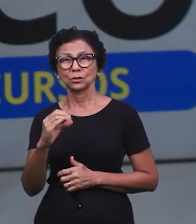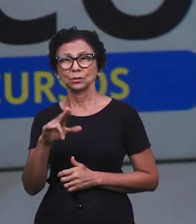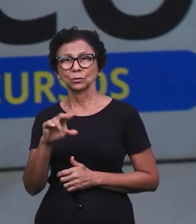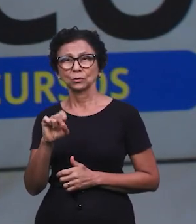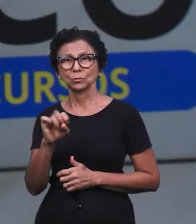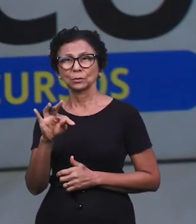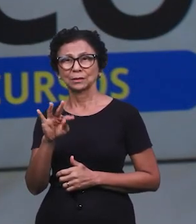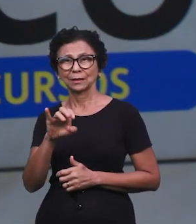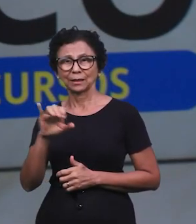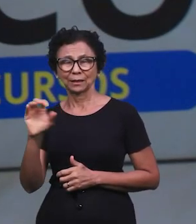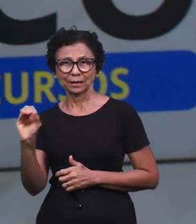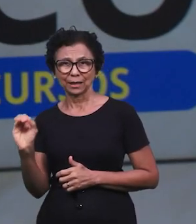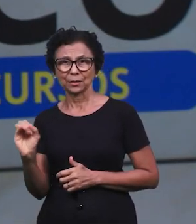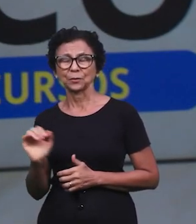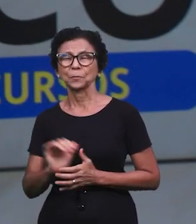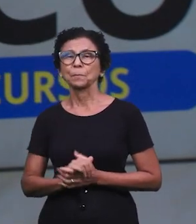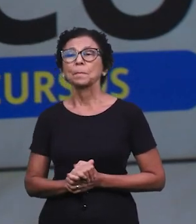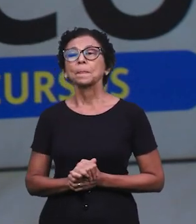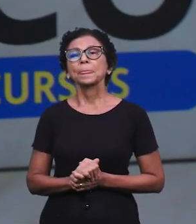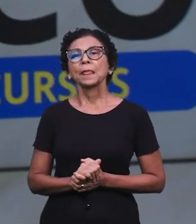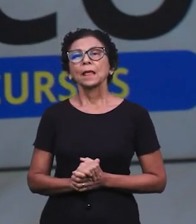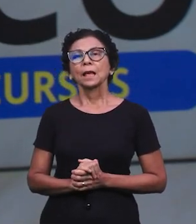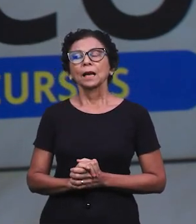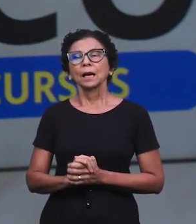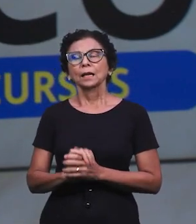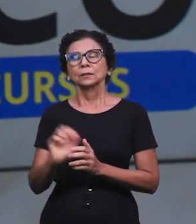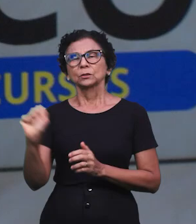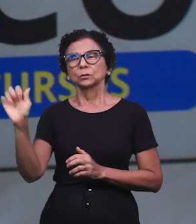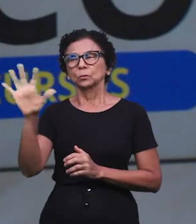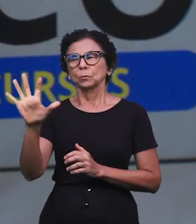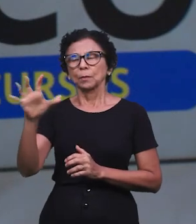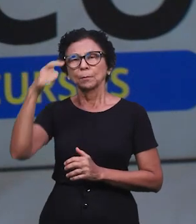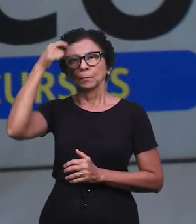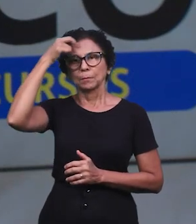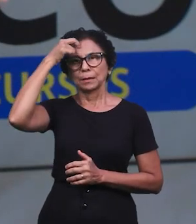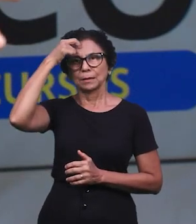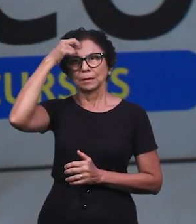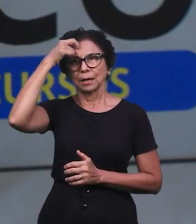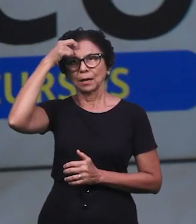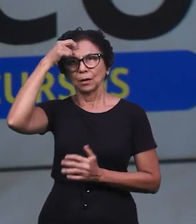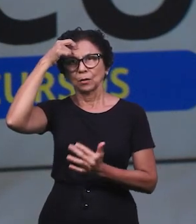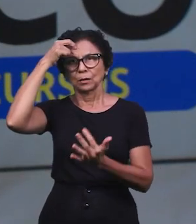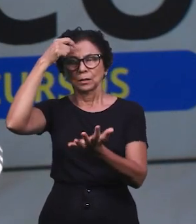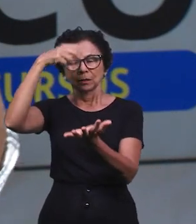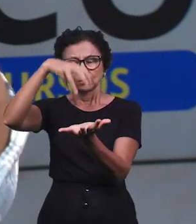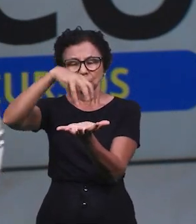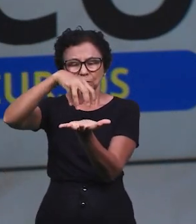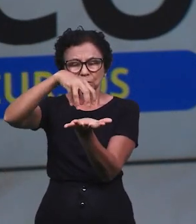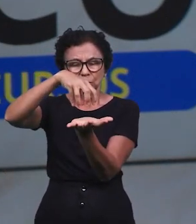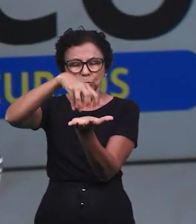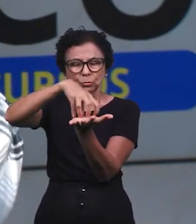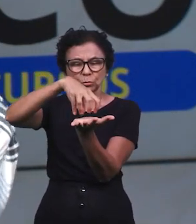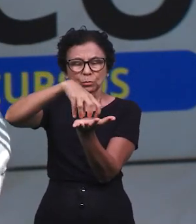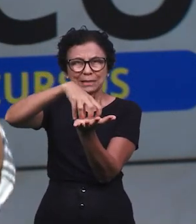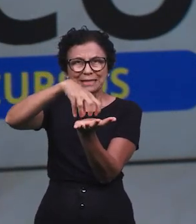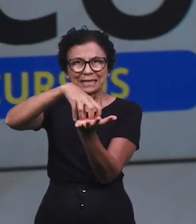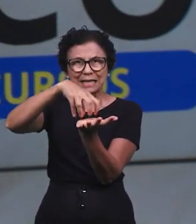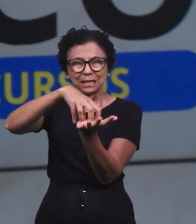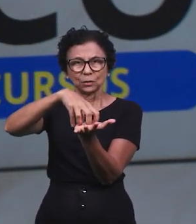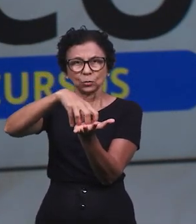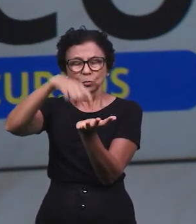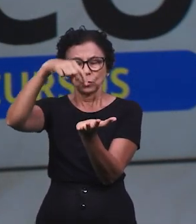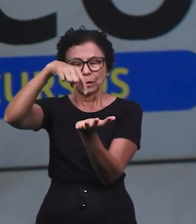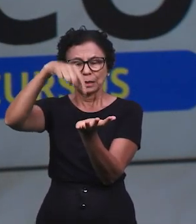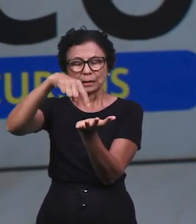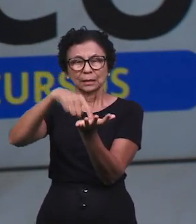uma esponjinha no centro do mapa mental. Porque a ideia era o seguinte, que esse método de custeio, todos os gastos,